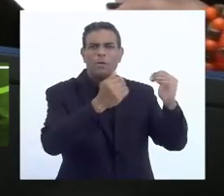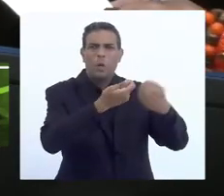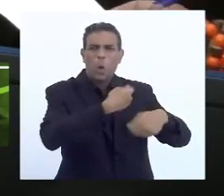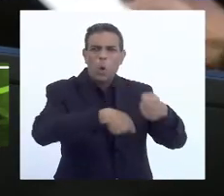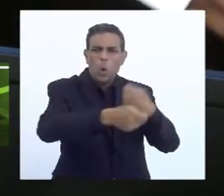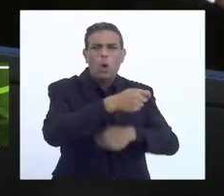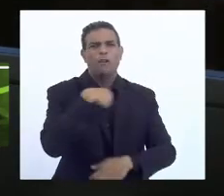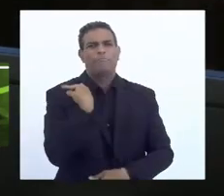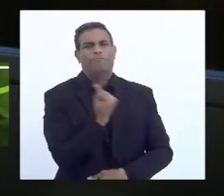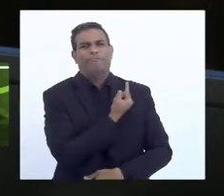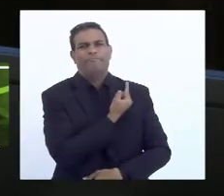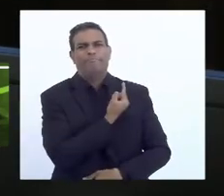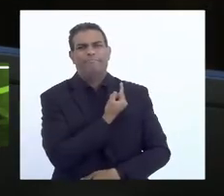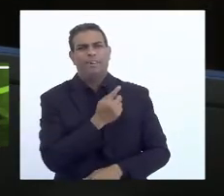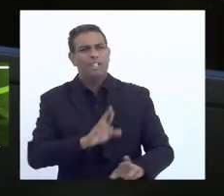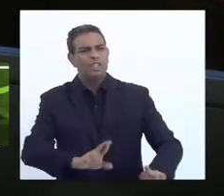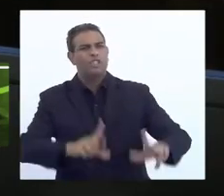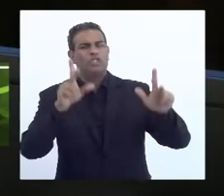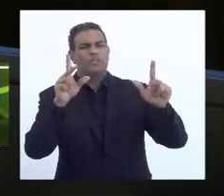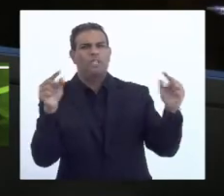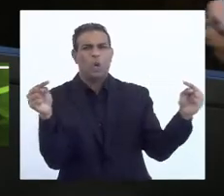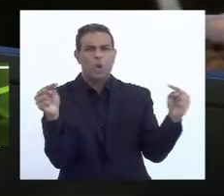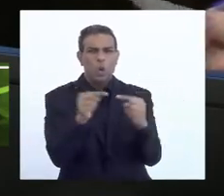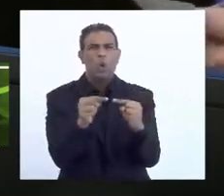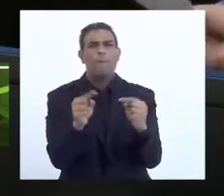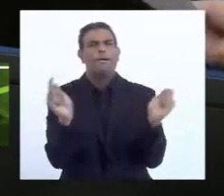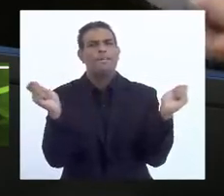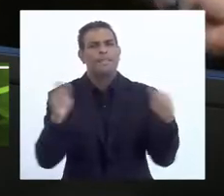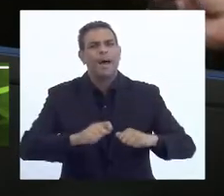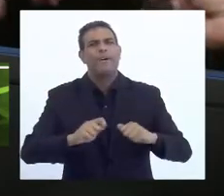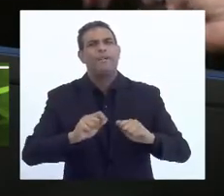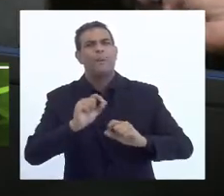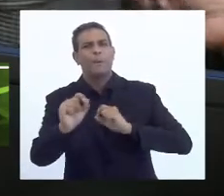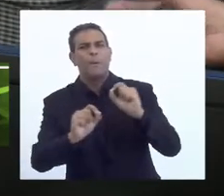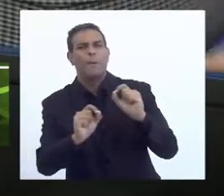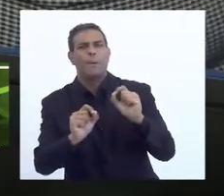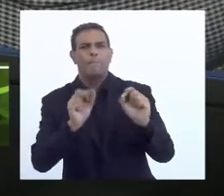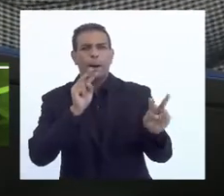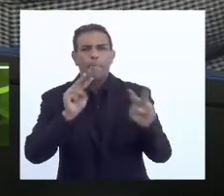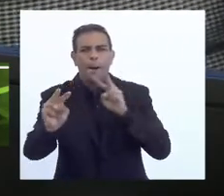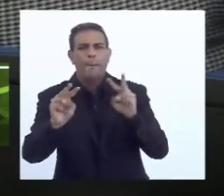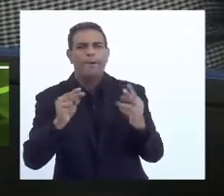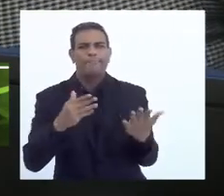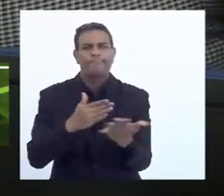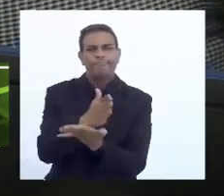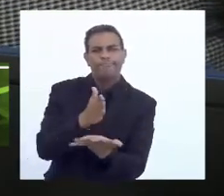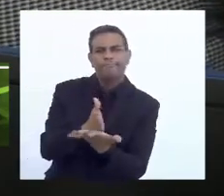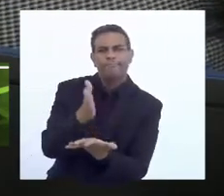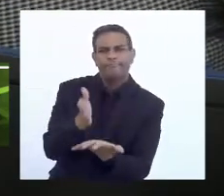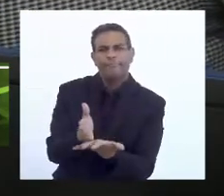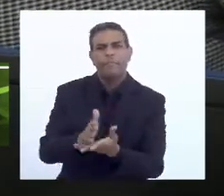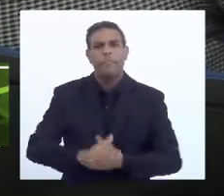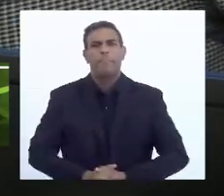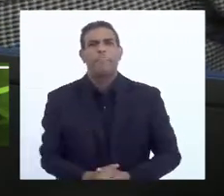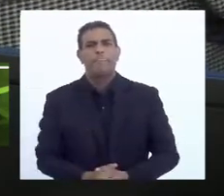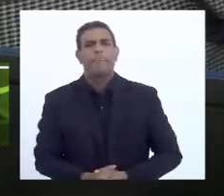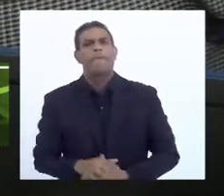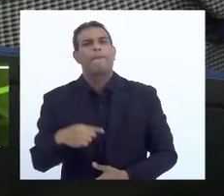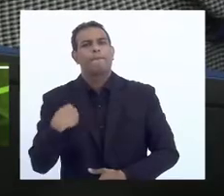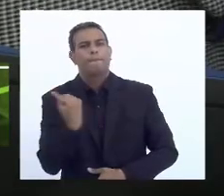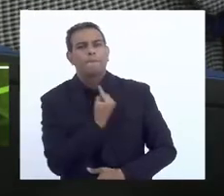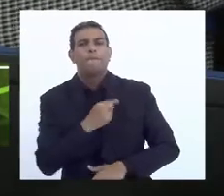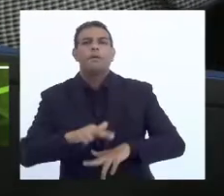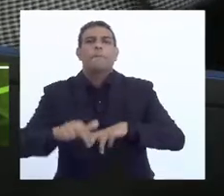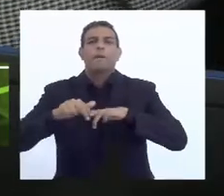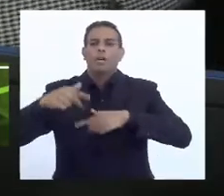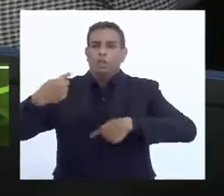econômica. Então, há uma diferença enorme para cabeça erguida e punho cerrado. E aí seguimos